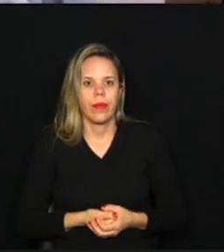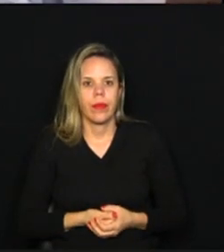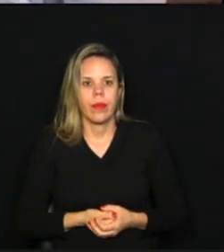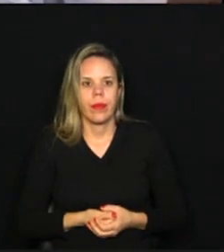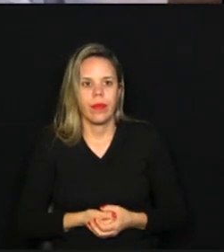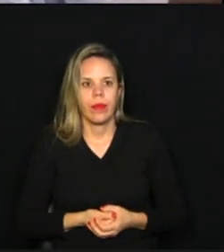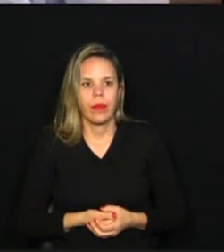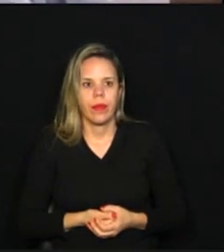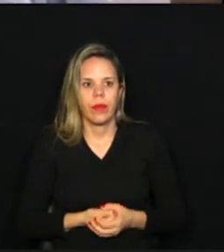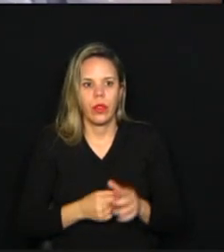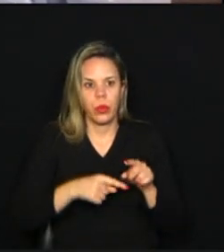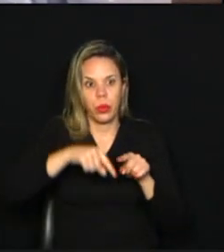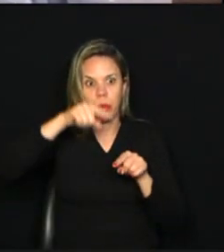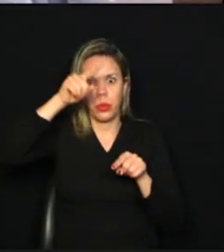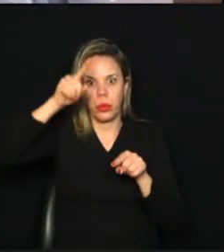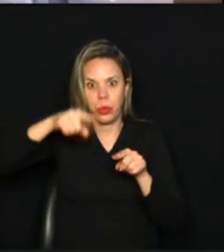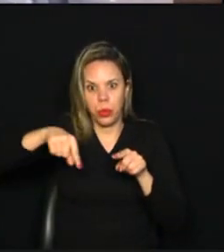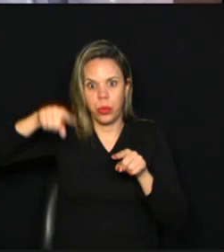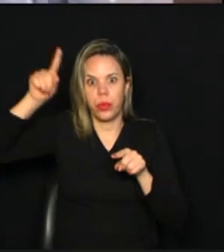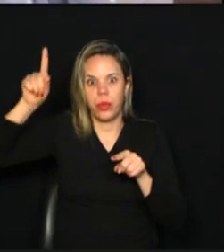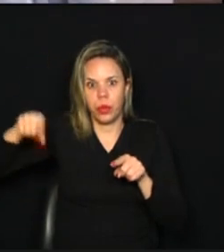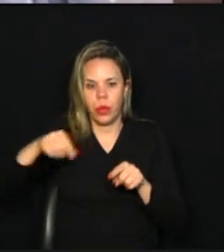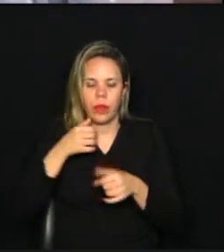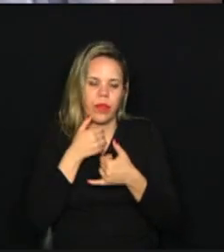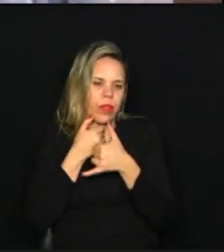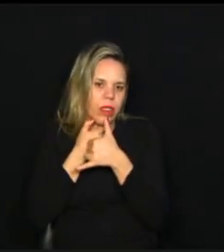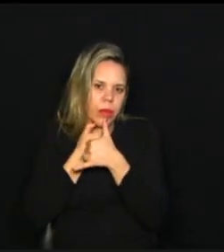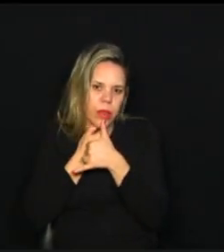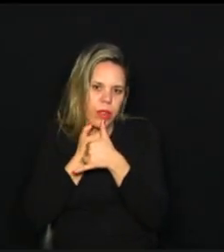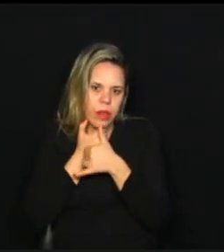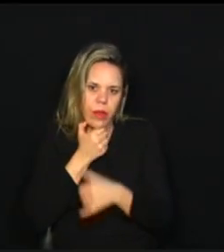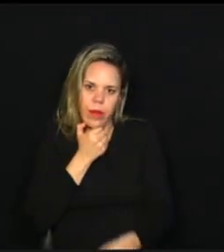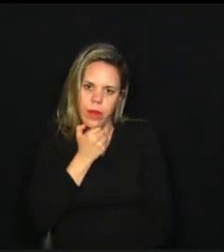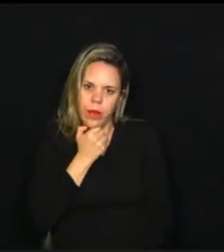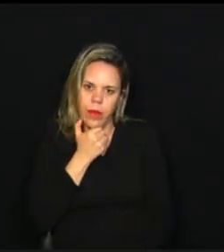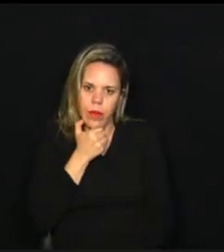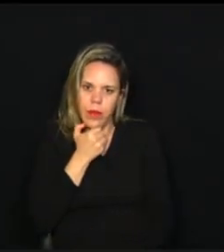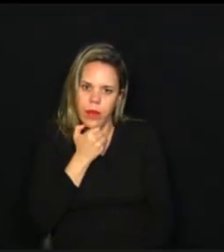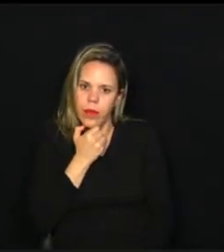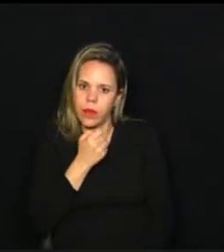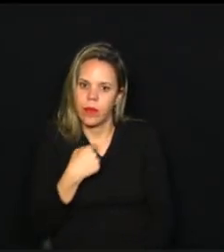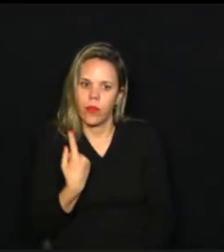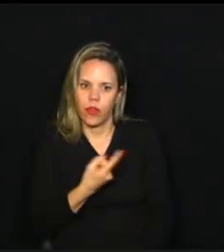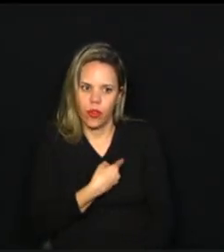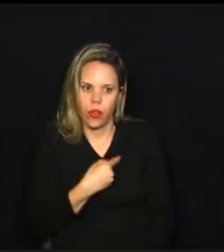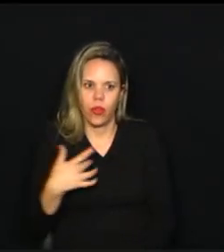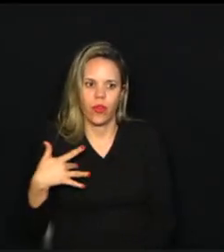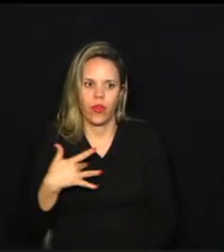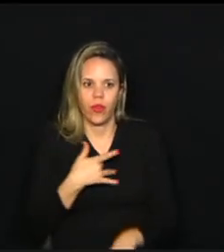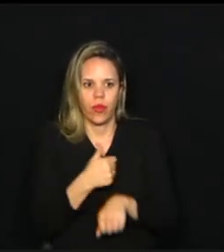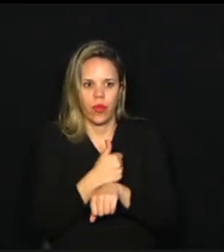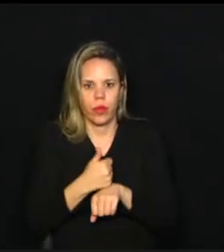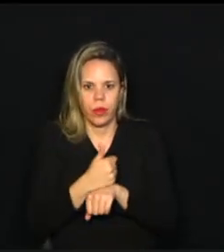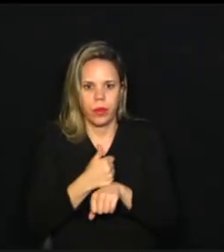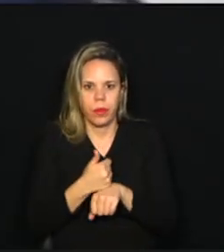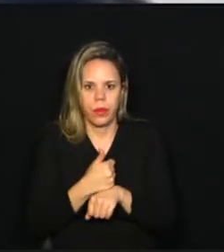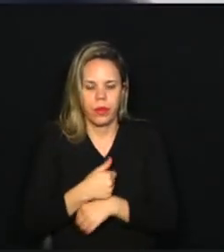que a curva está crescendo, que vai crescer, infelizmente, né? Então, para nós que somos da saúde, às